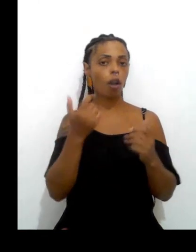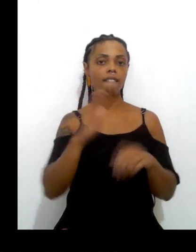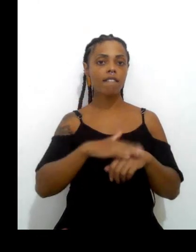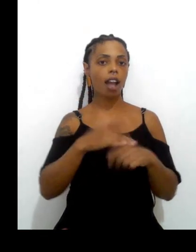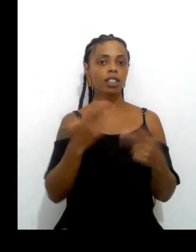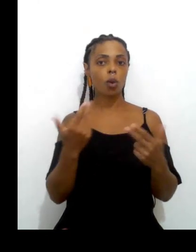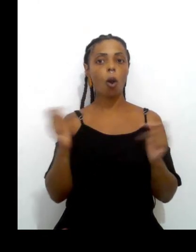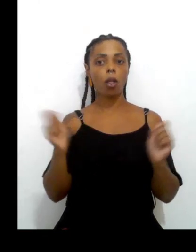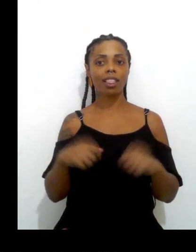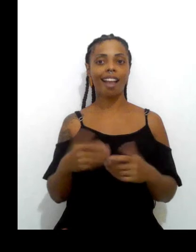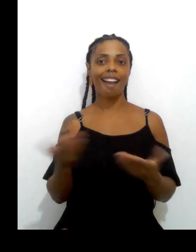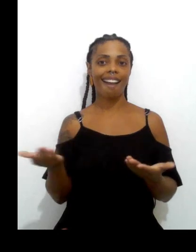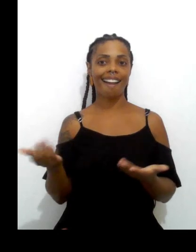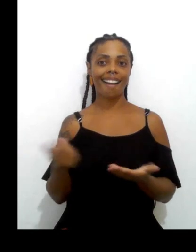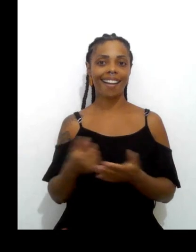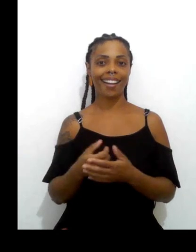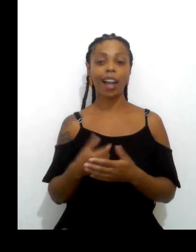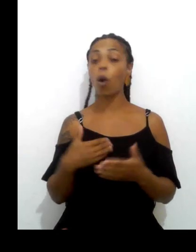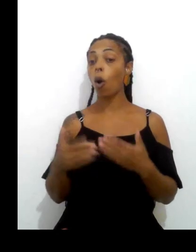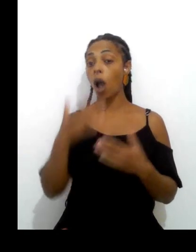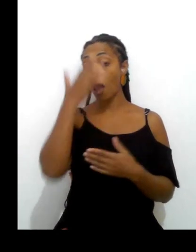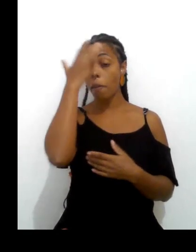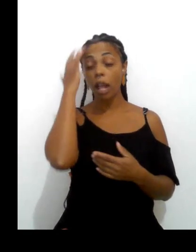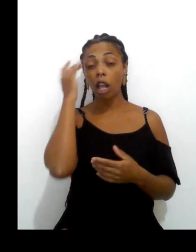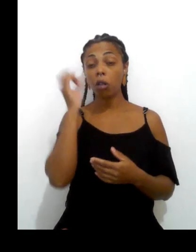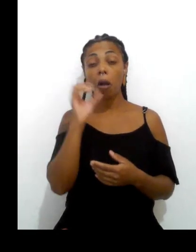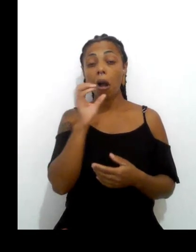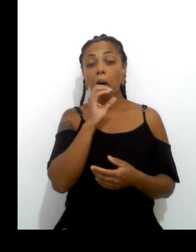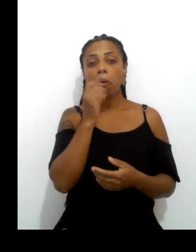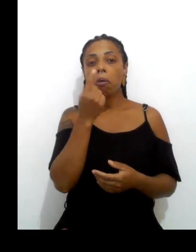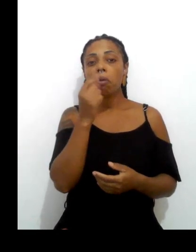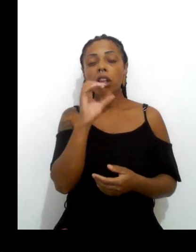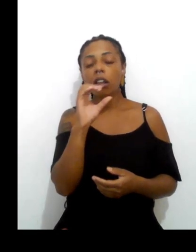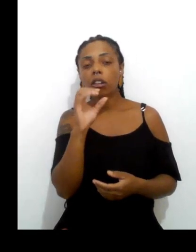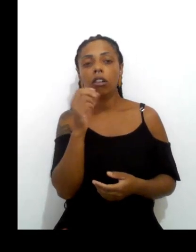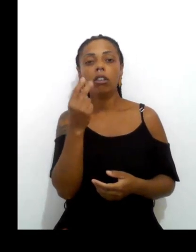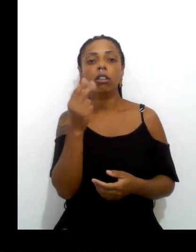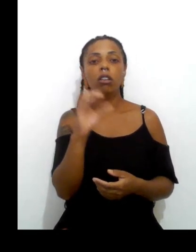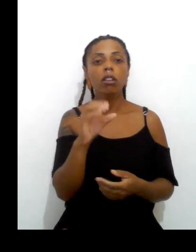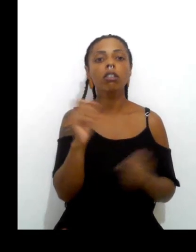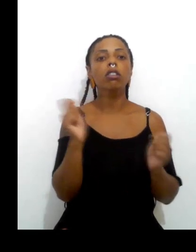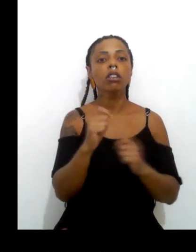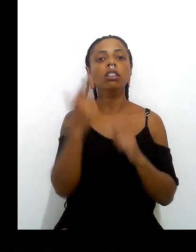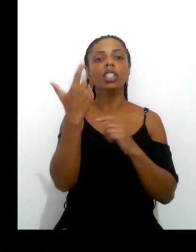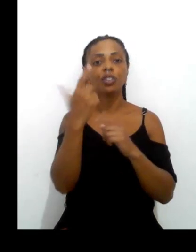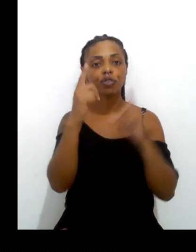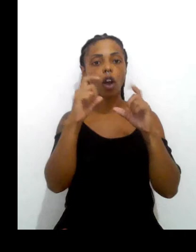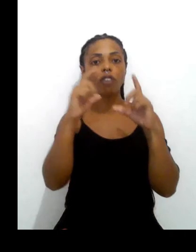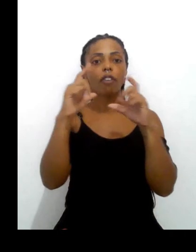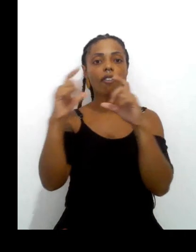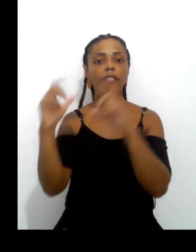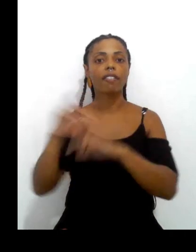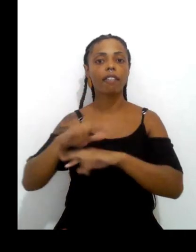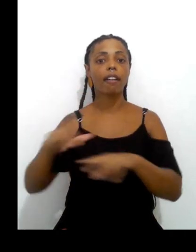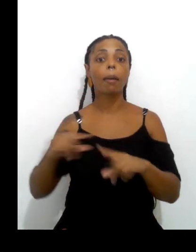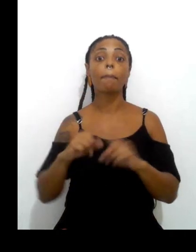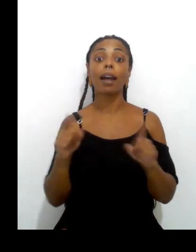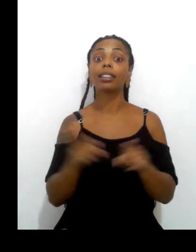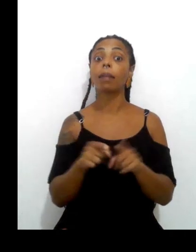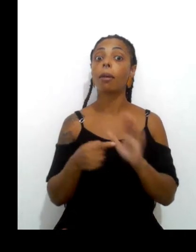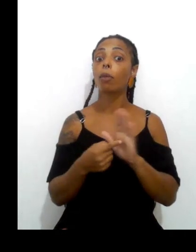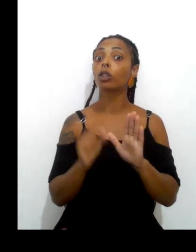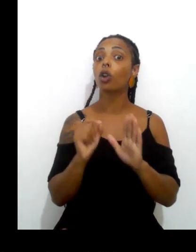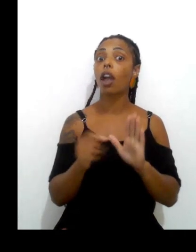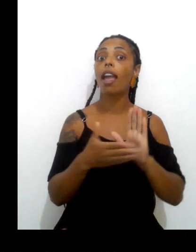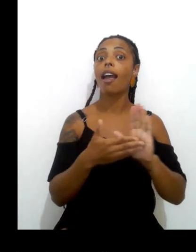e por qualquer pessoa por apenas alguns centavos de libra ao mesmo tempo cartaz suverte a estética da